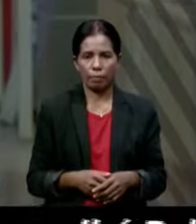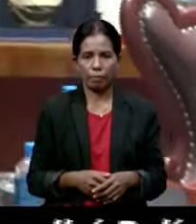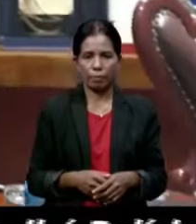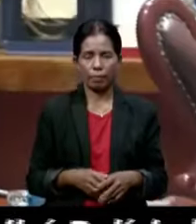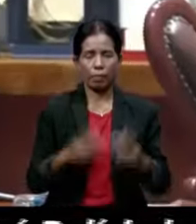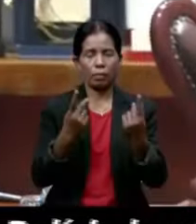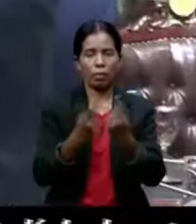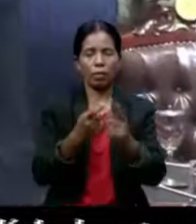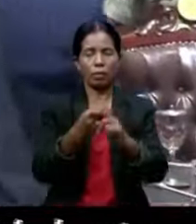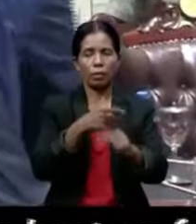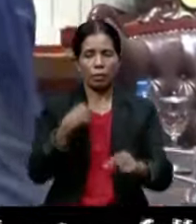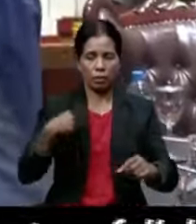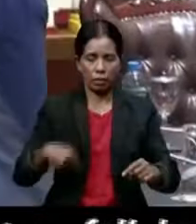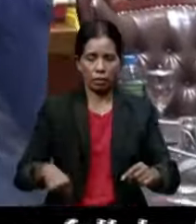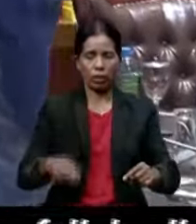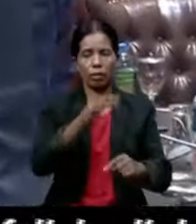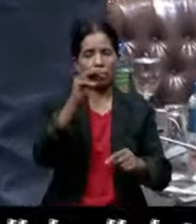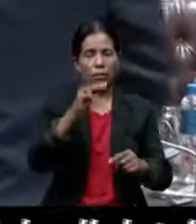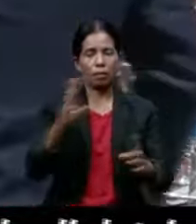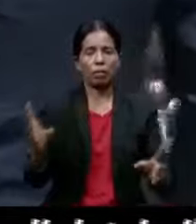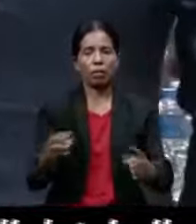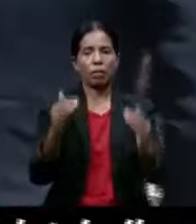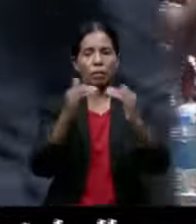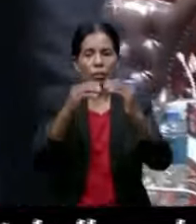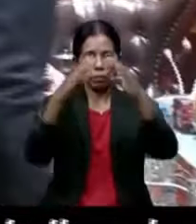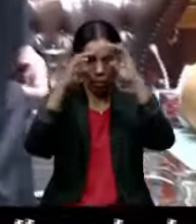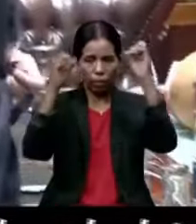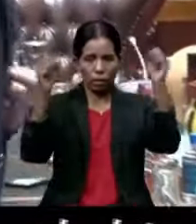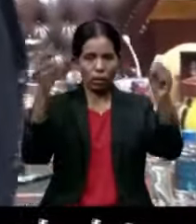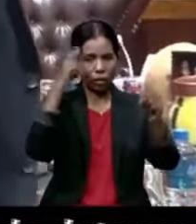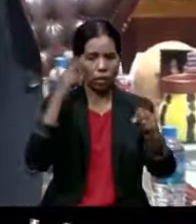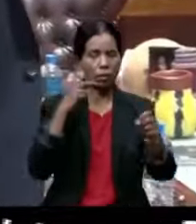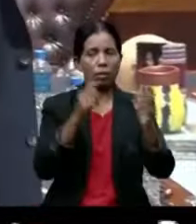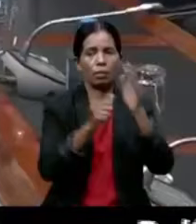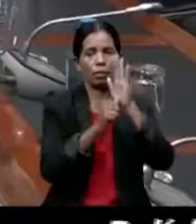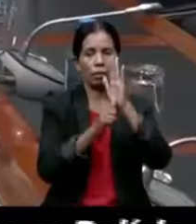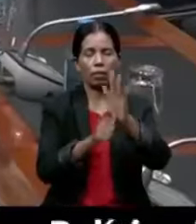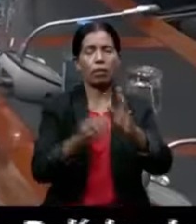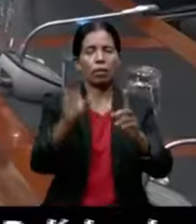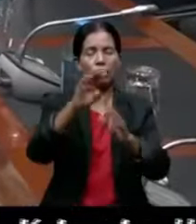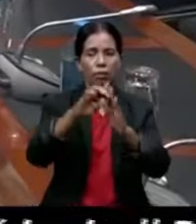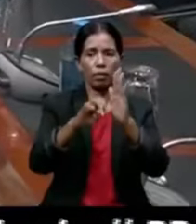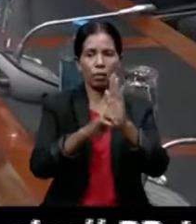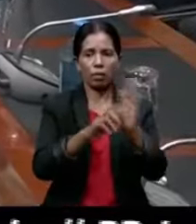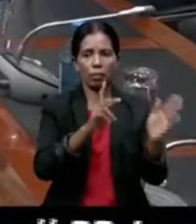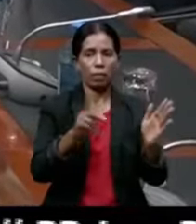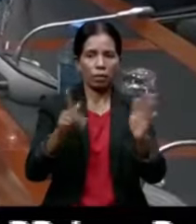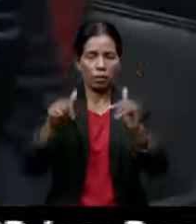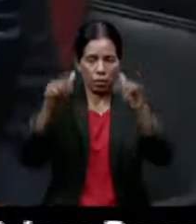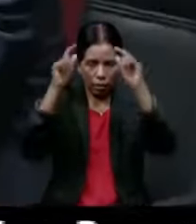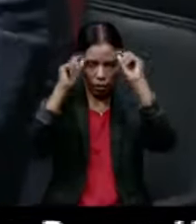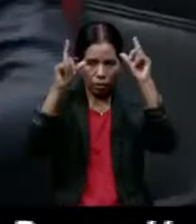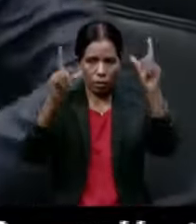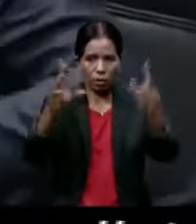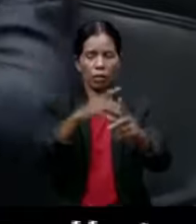Empresa UCE China e a segunda NE encontram o Presidente da República, Zé Ramos Horta, onde apresenta para ser festado com o plano de investimento de Timor-Leste